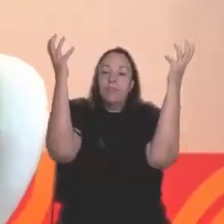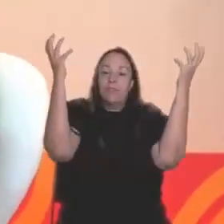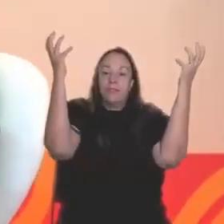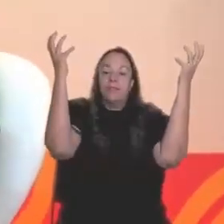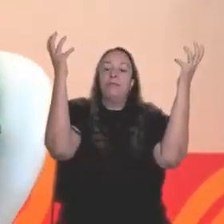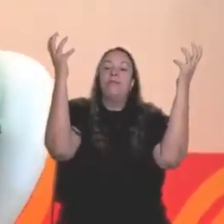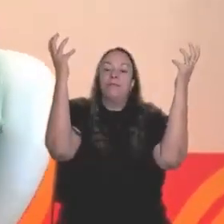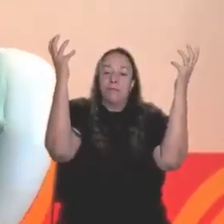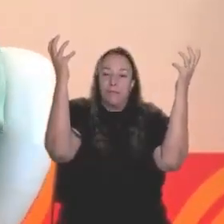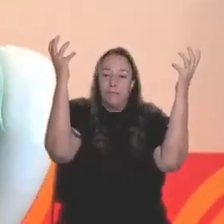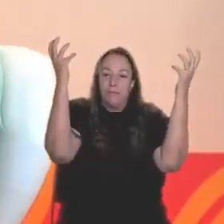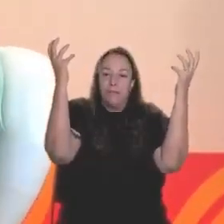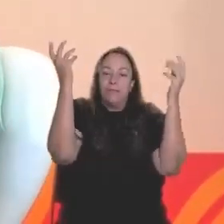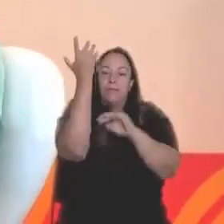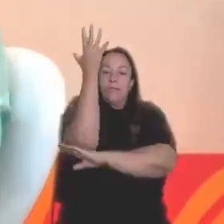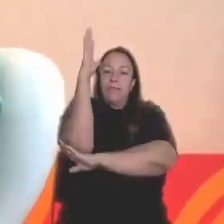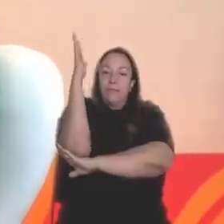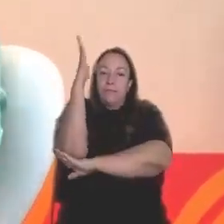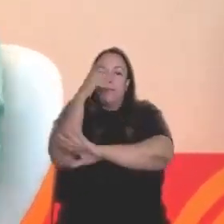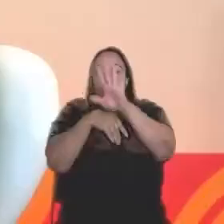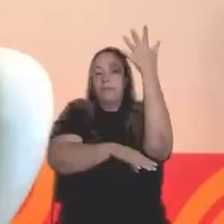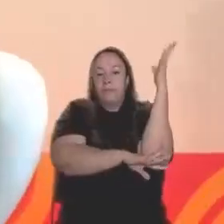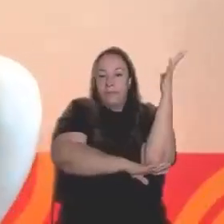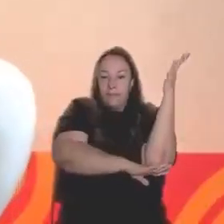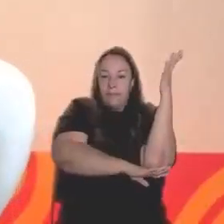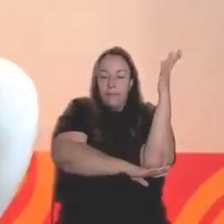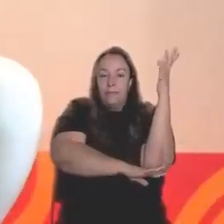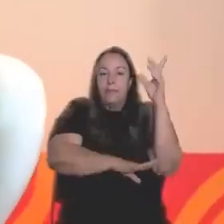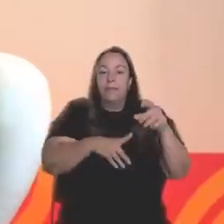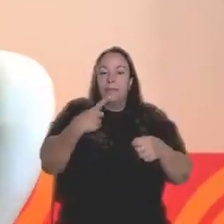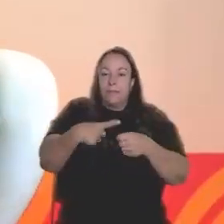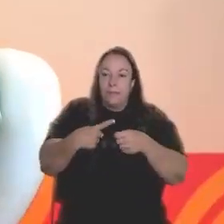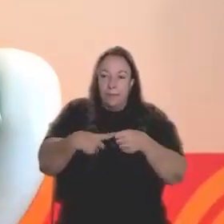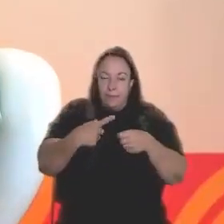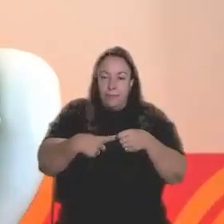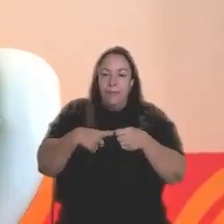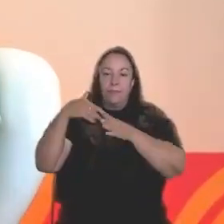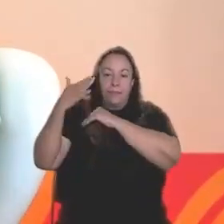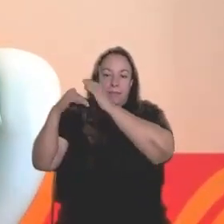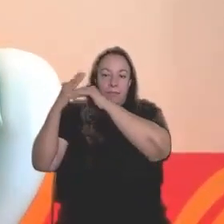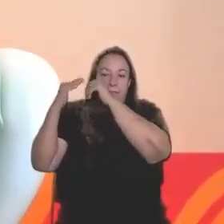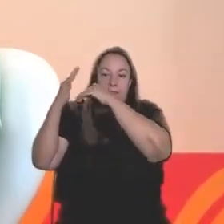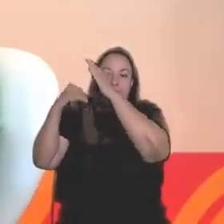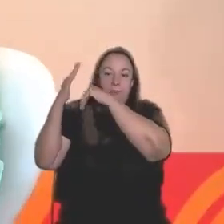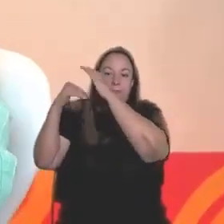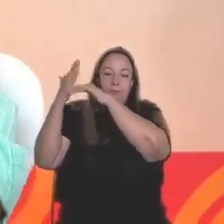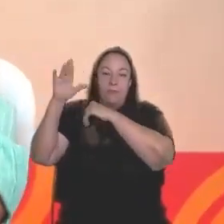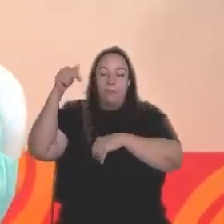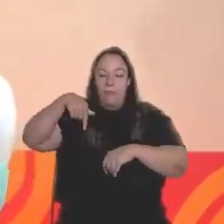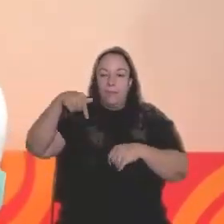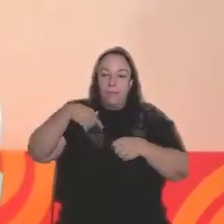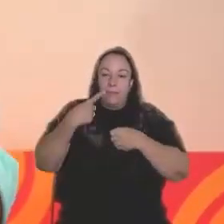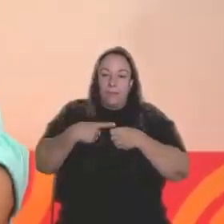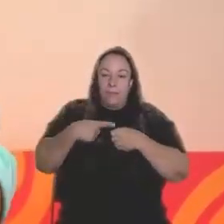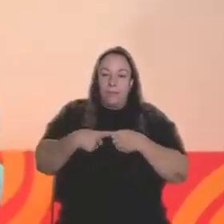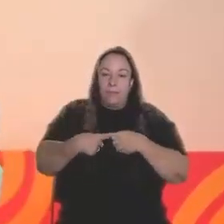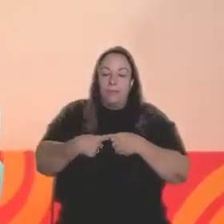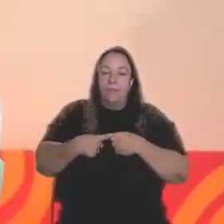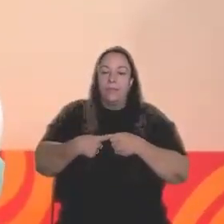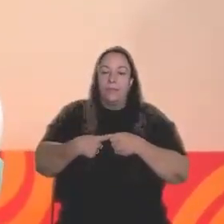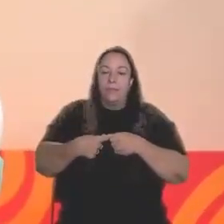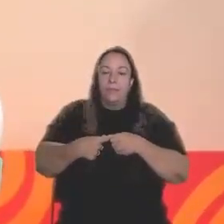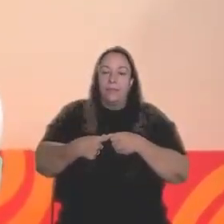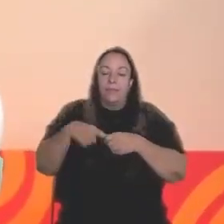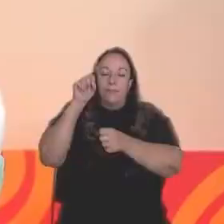o trabalho da microfloresta urbana, que é algo que eu também estou muito empenhado em desenvolver aqui na cidade. Eu